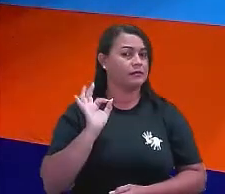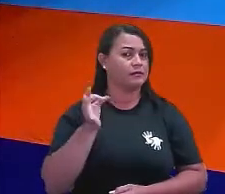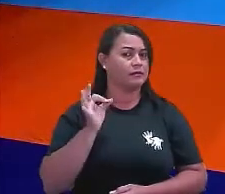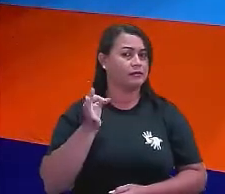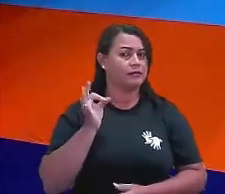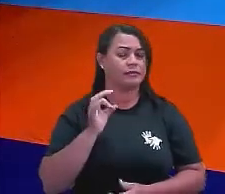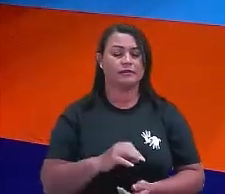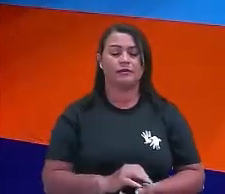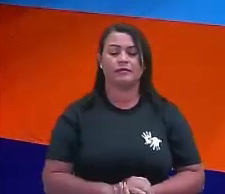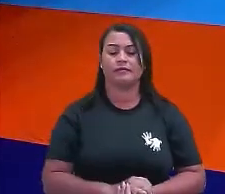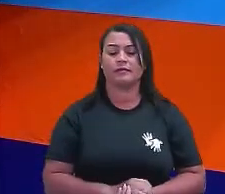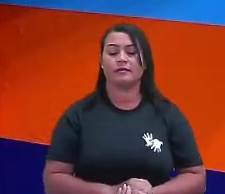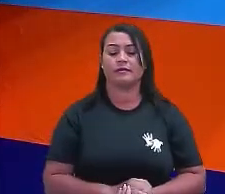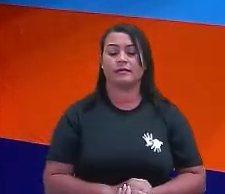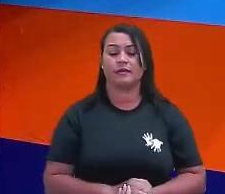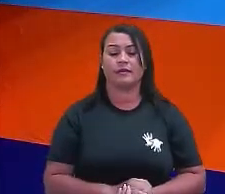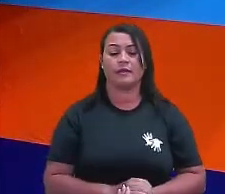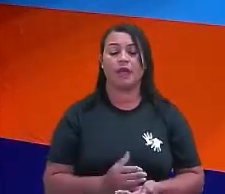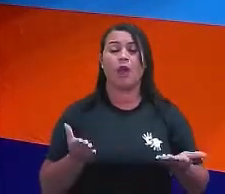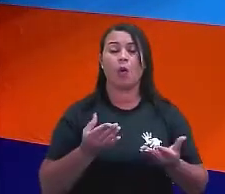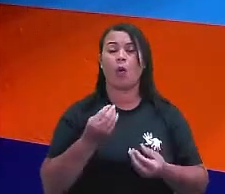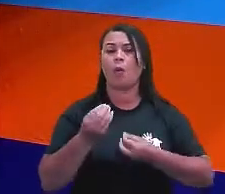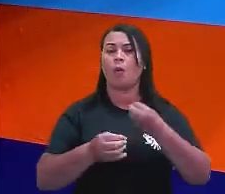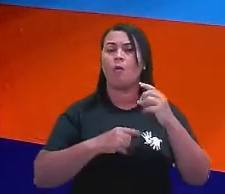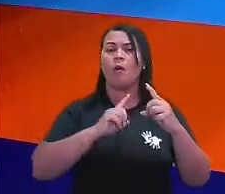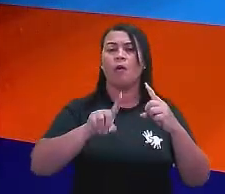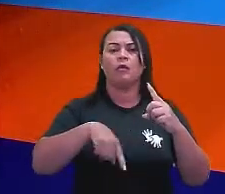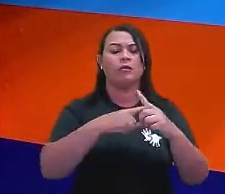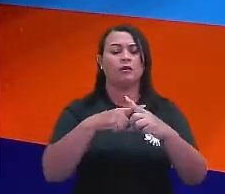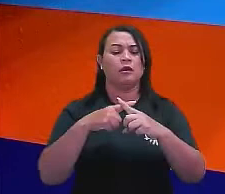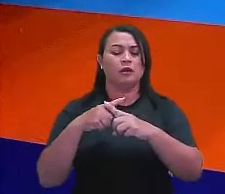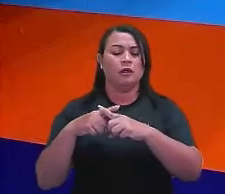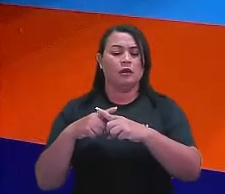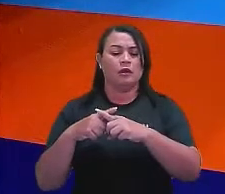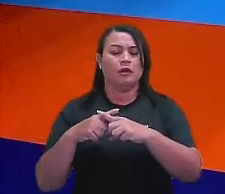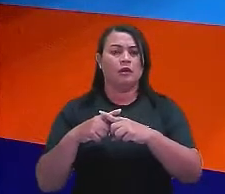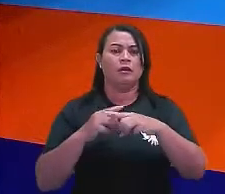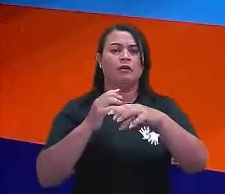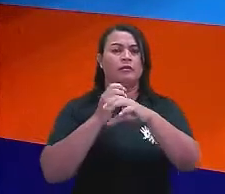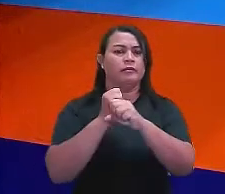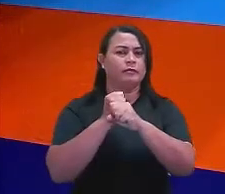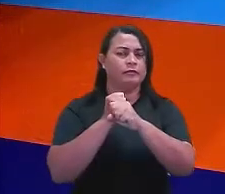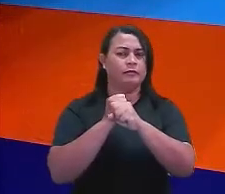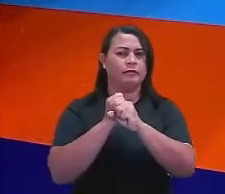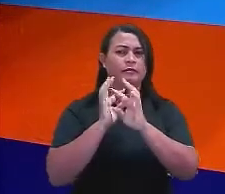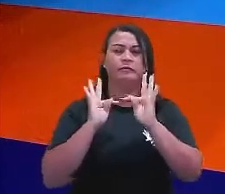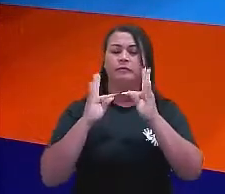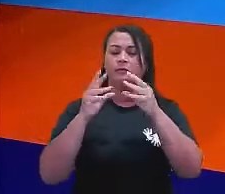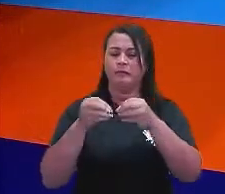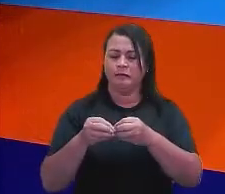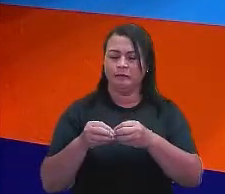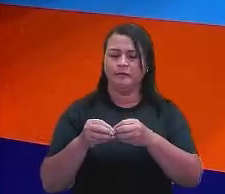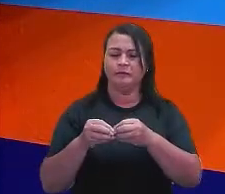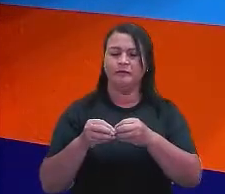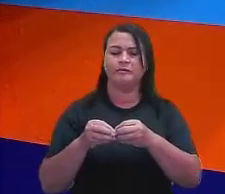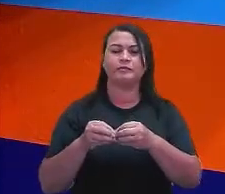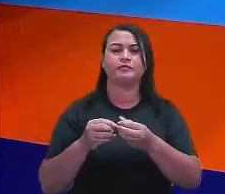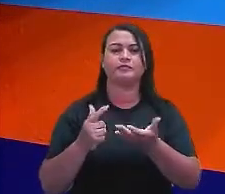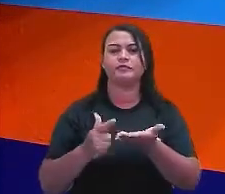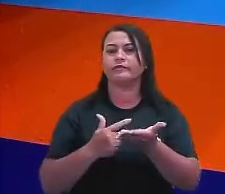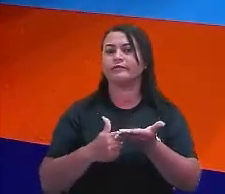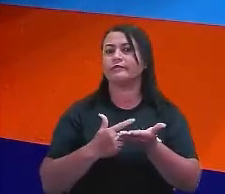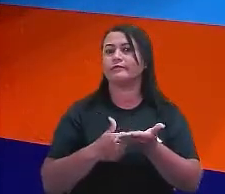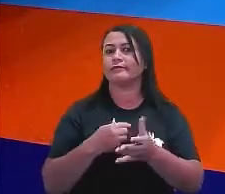certo? Indica a multiplicação, a adição e o total de livros correspondente a essa